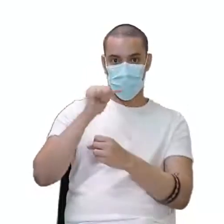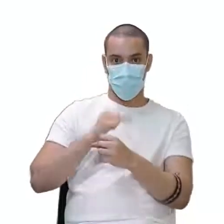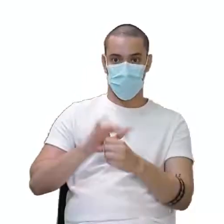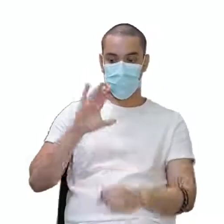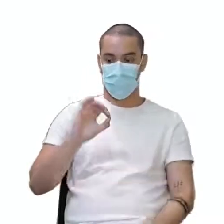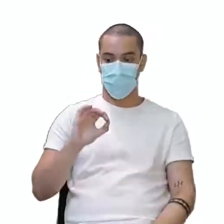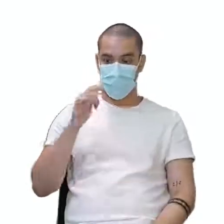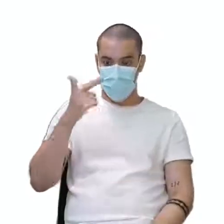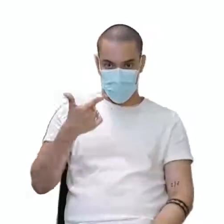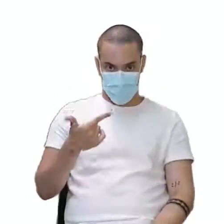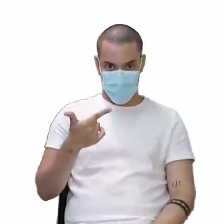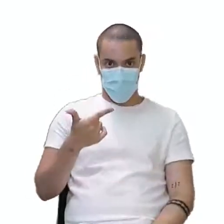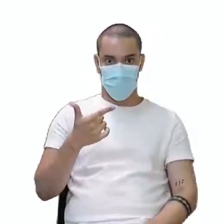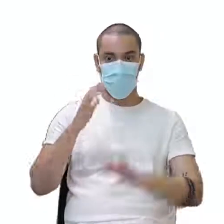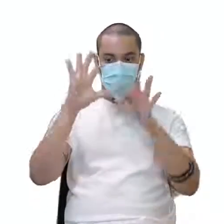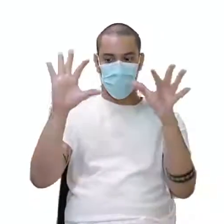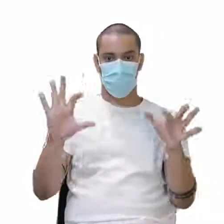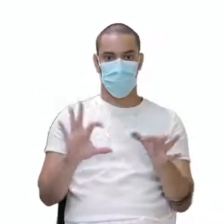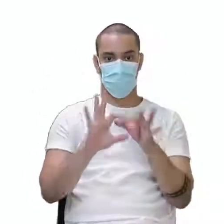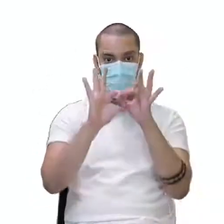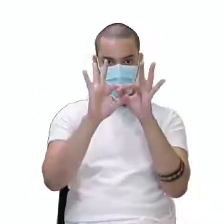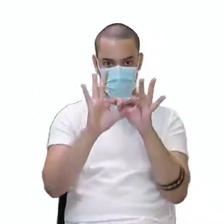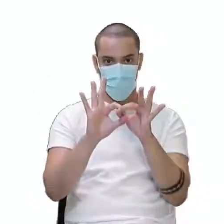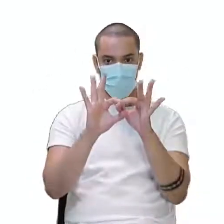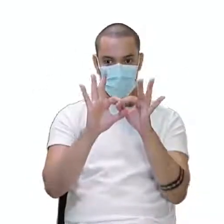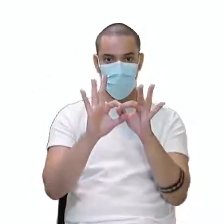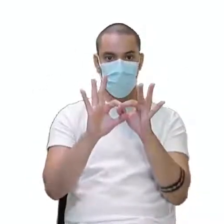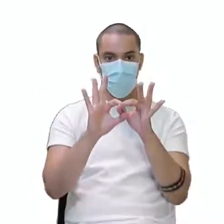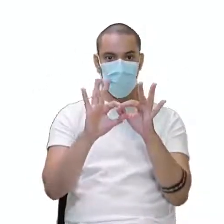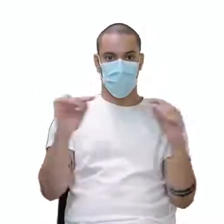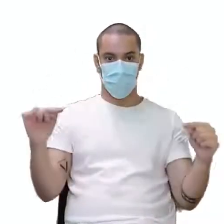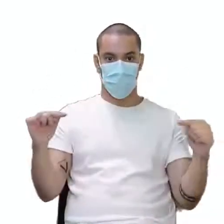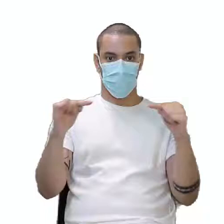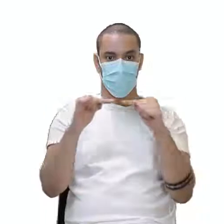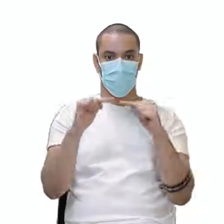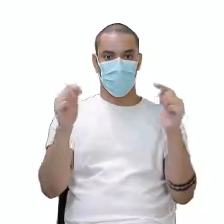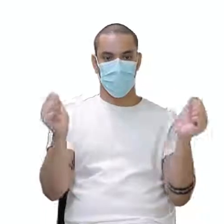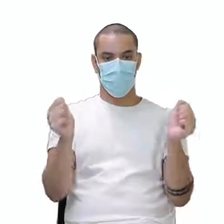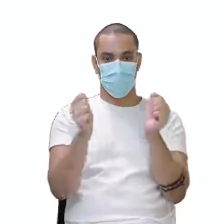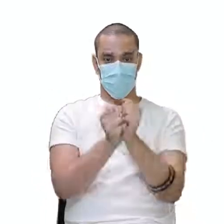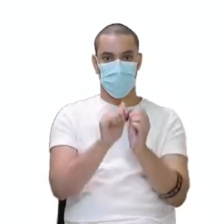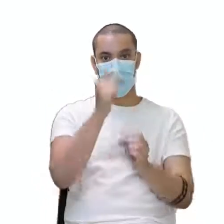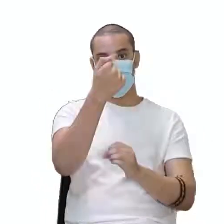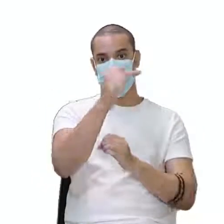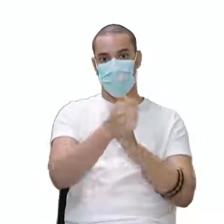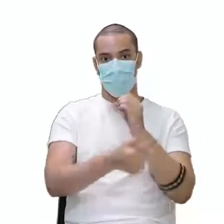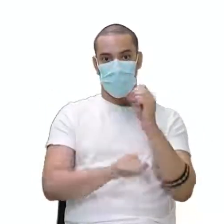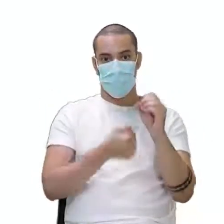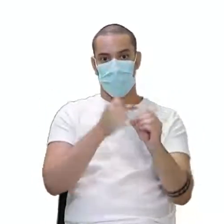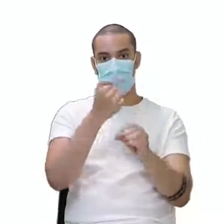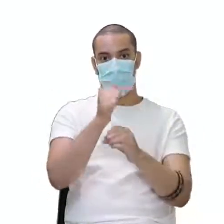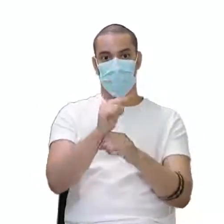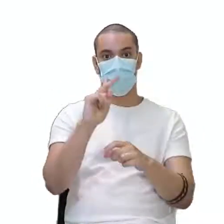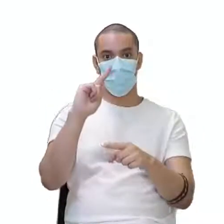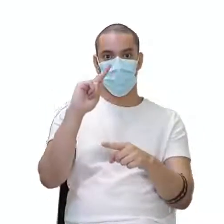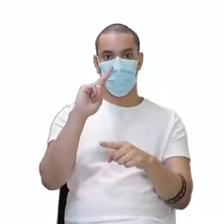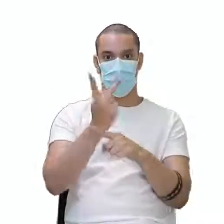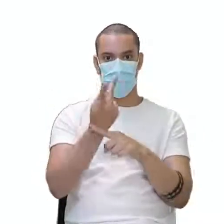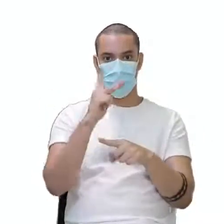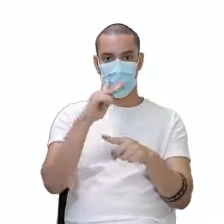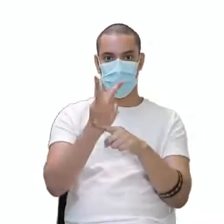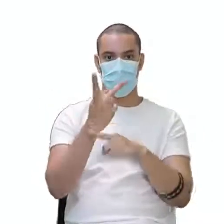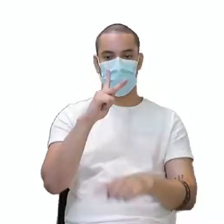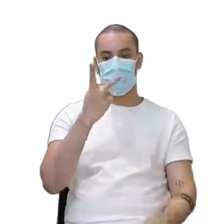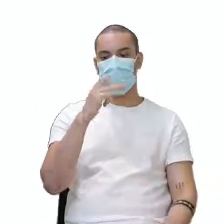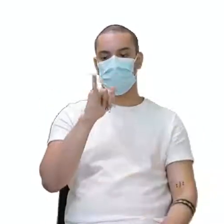oxigênio ligado, associado covalentemente com átomos de hidrogênio, 2. Faz como se